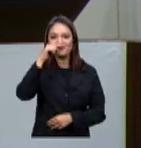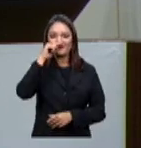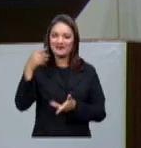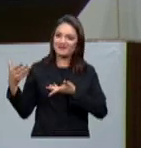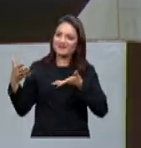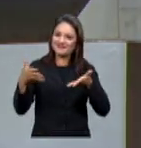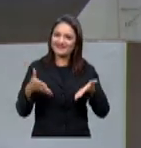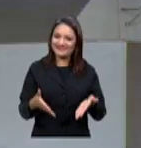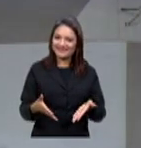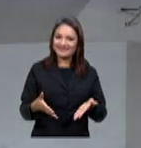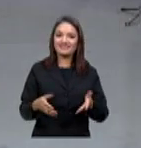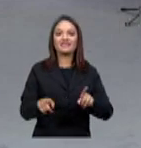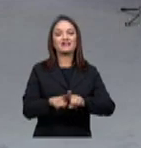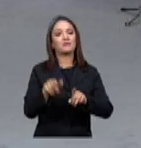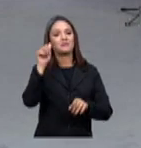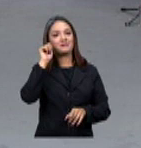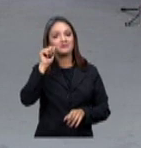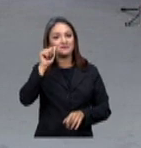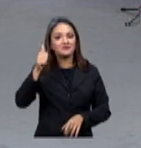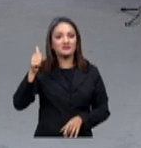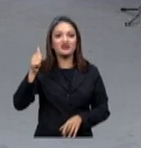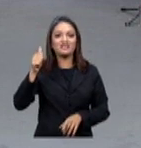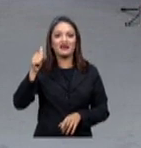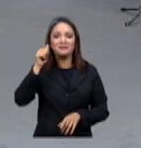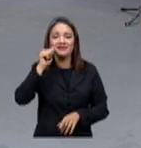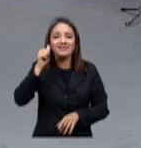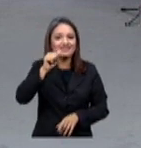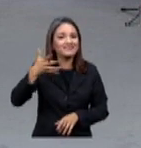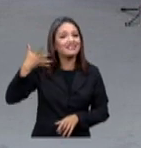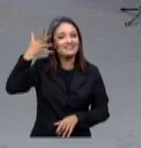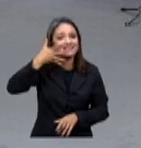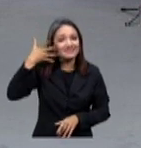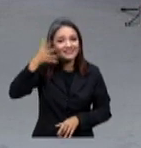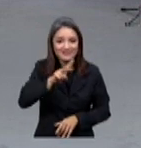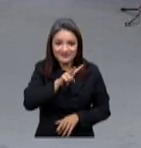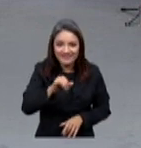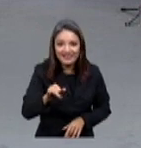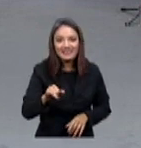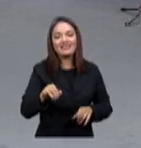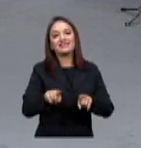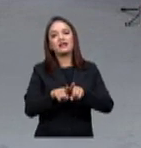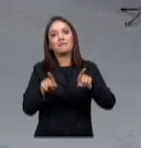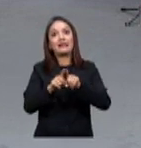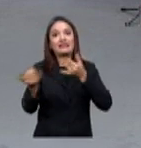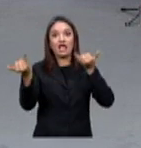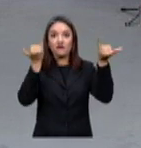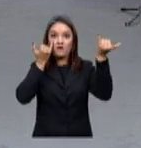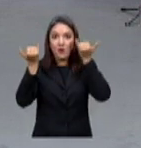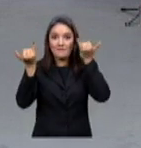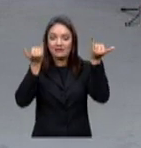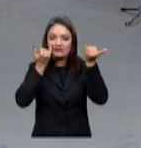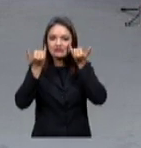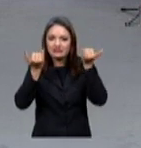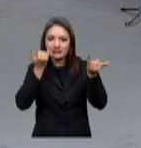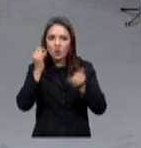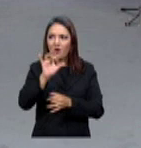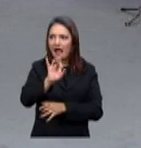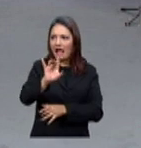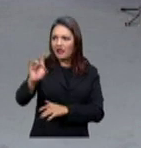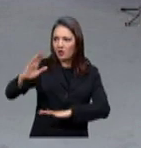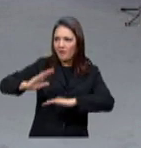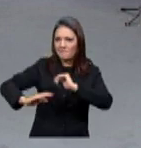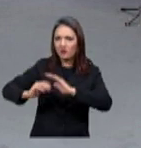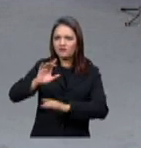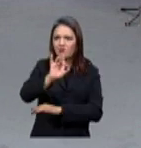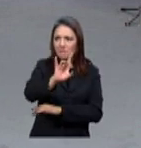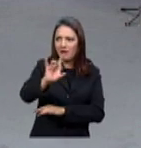senhoras palestrantes do primeiro painel Oh e vamos trazer o conhecimento especializado cada uma